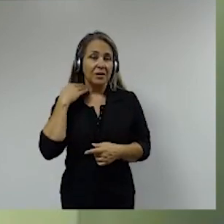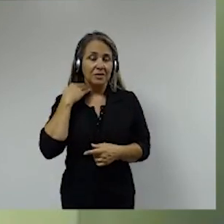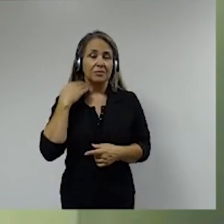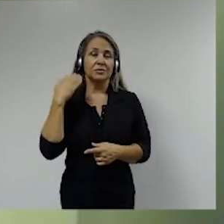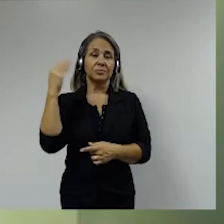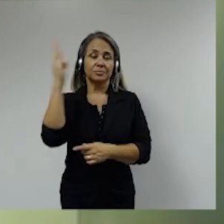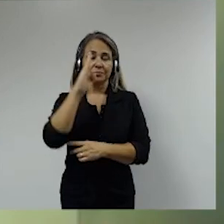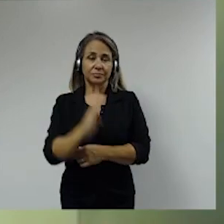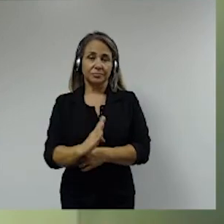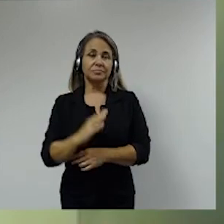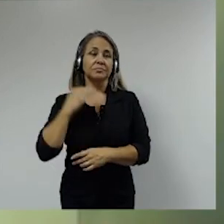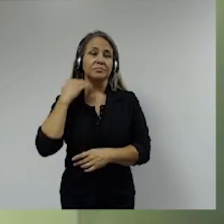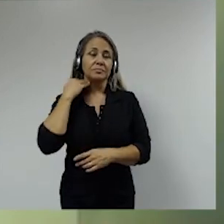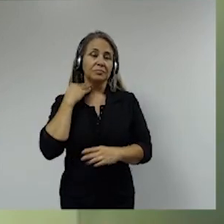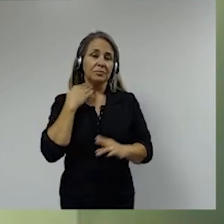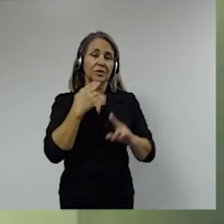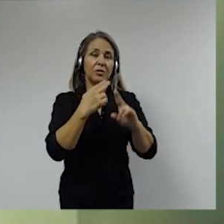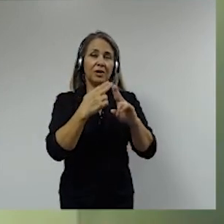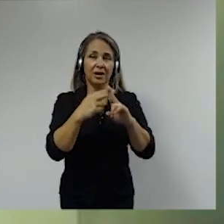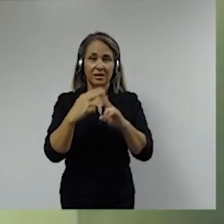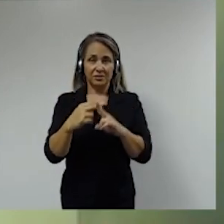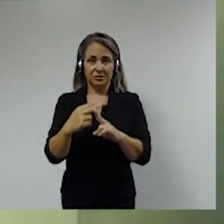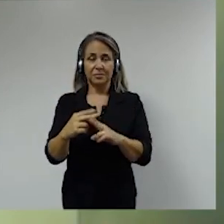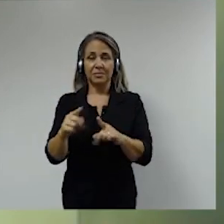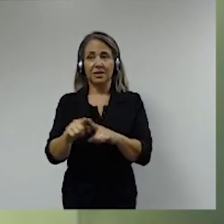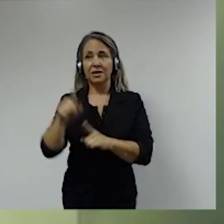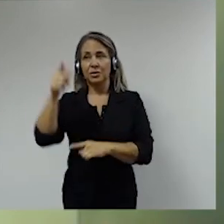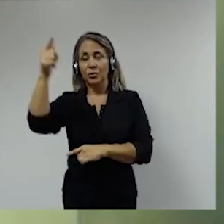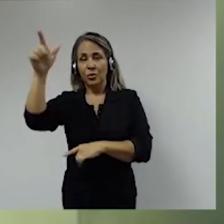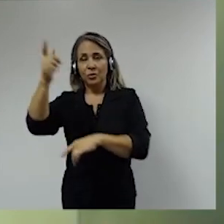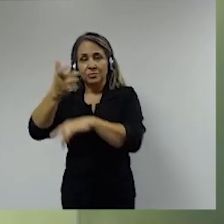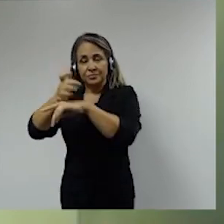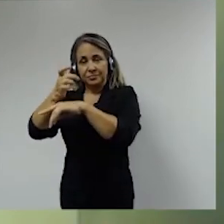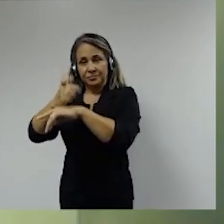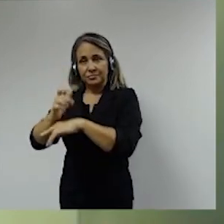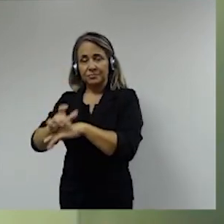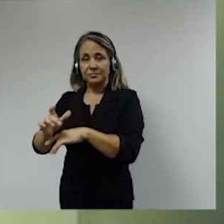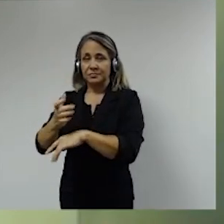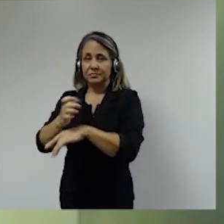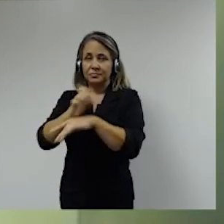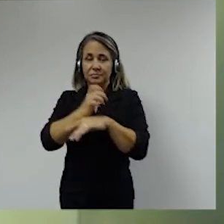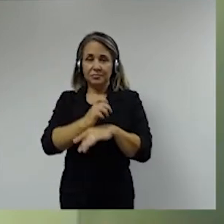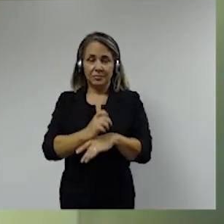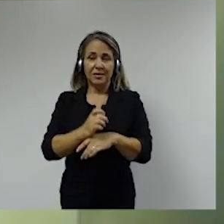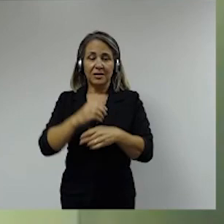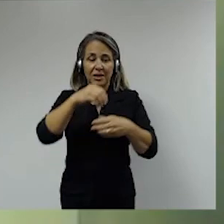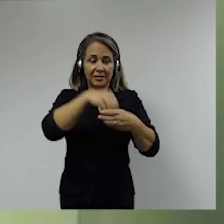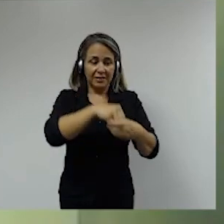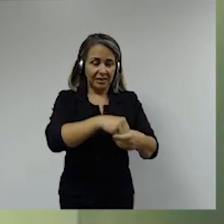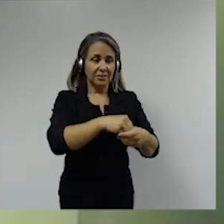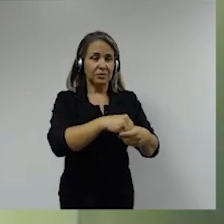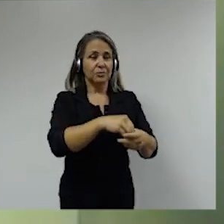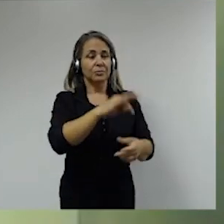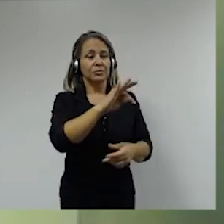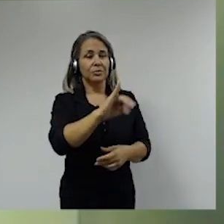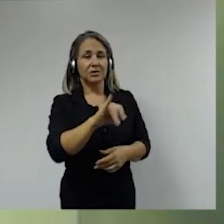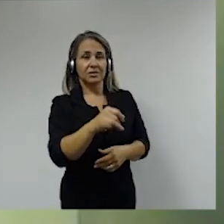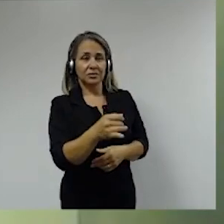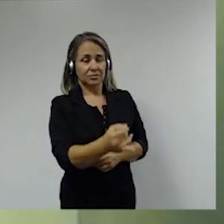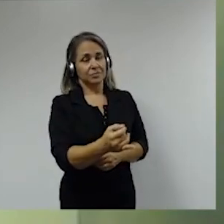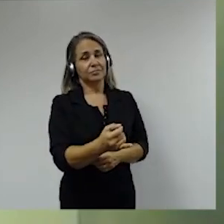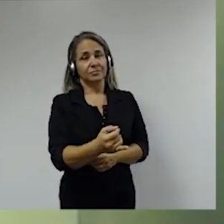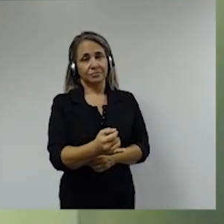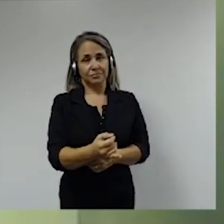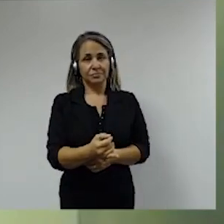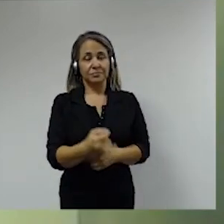do Brasil, que na maioria das vezes nos outros estados, na maioria deles, ficam dentro do tribunal, os tribunais